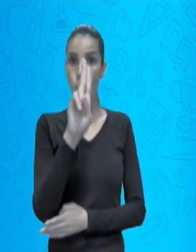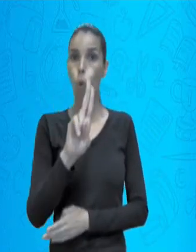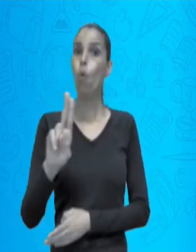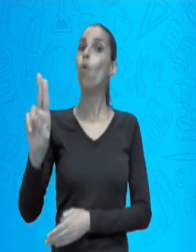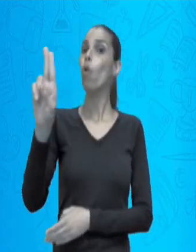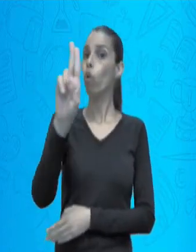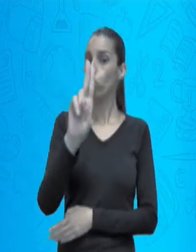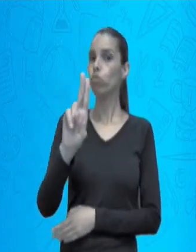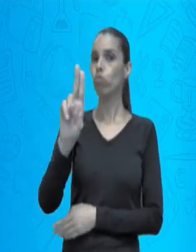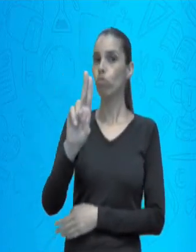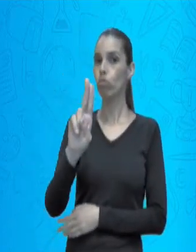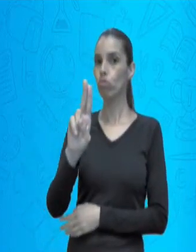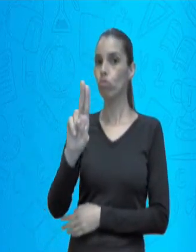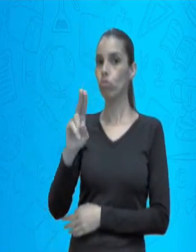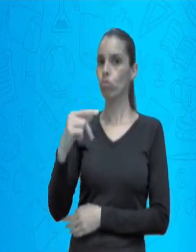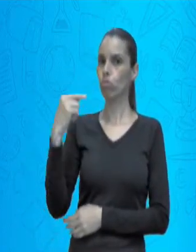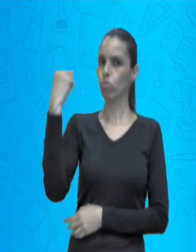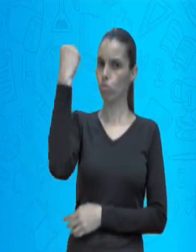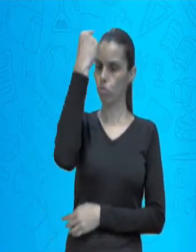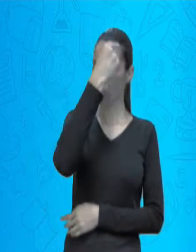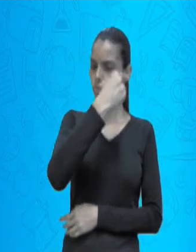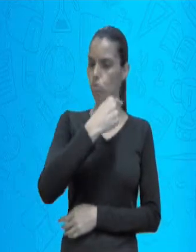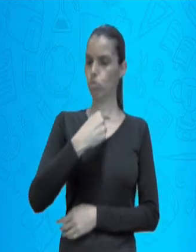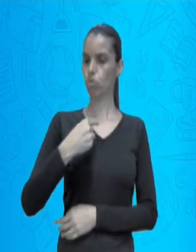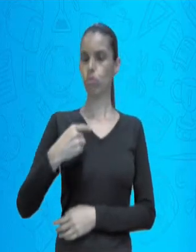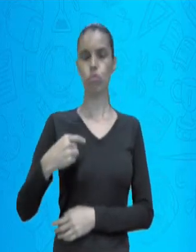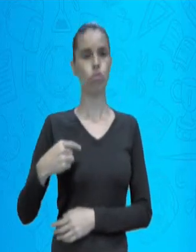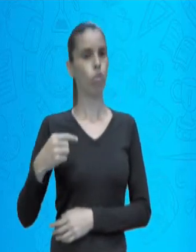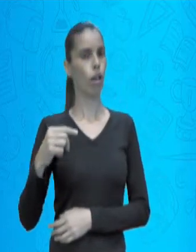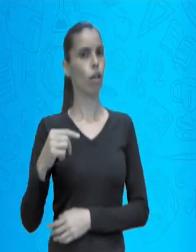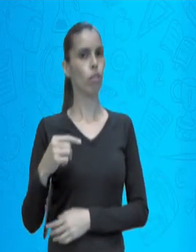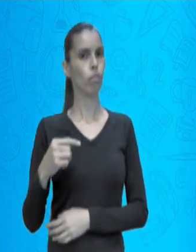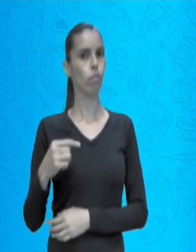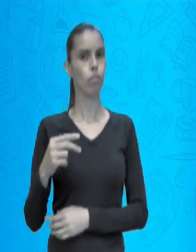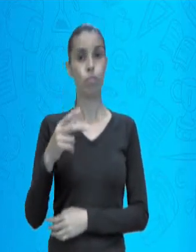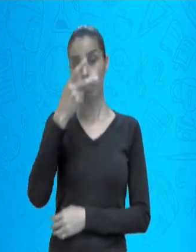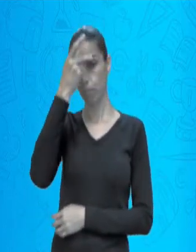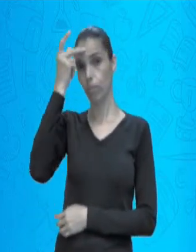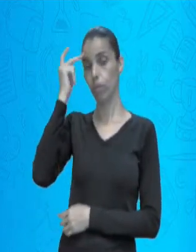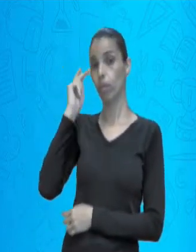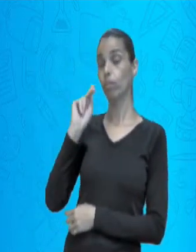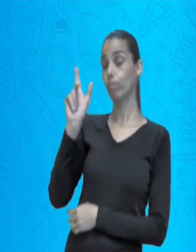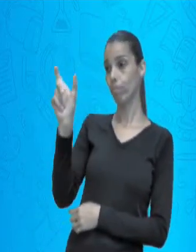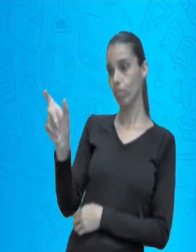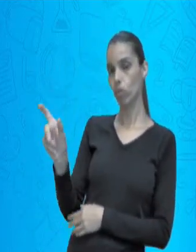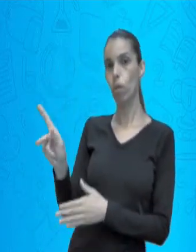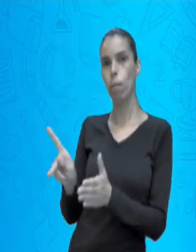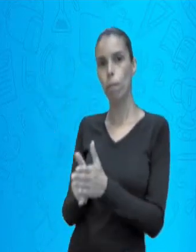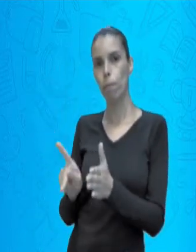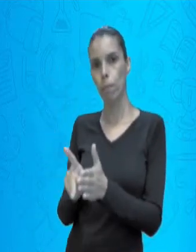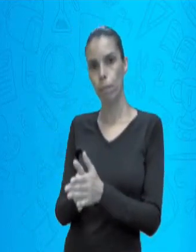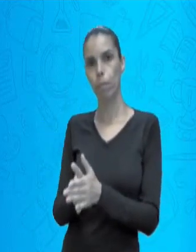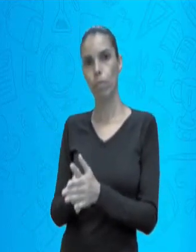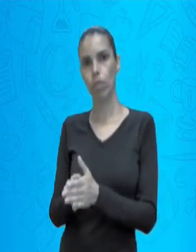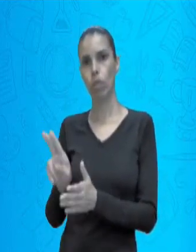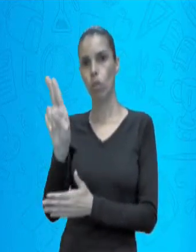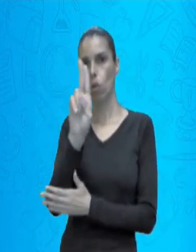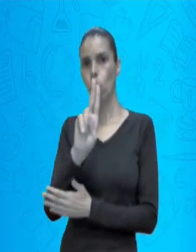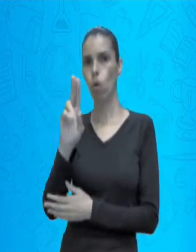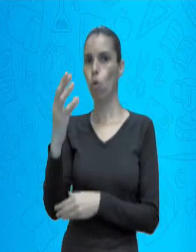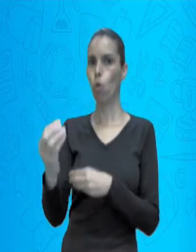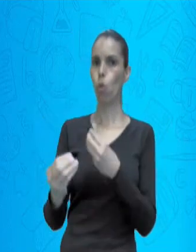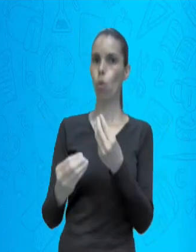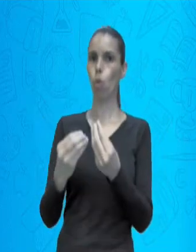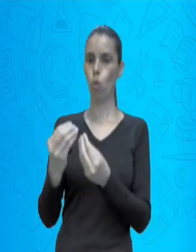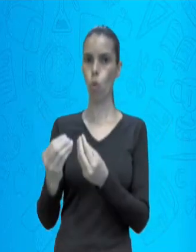imagem na sua biografia. O uso de imagem, ele precisa que a pessoa